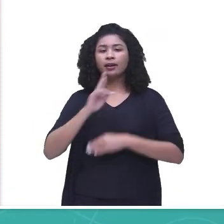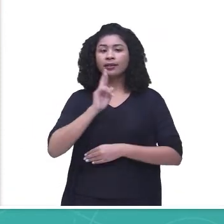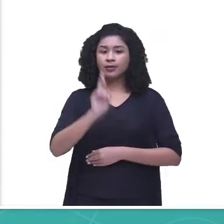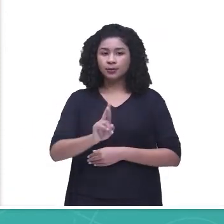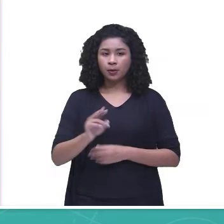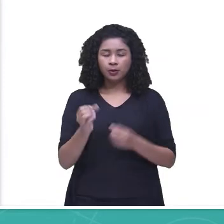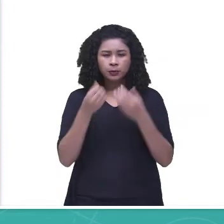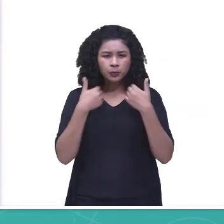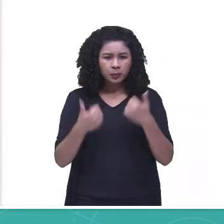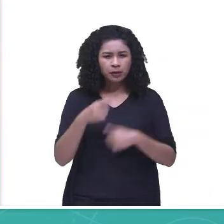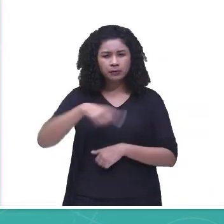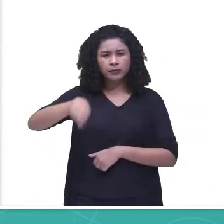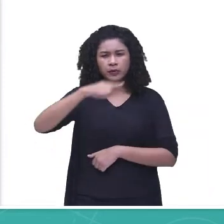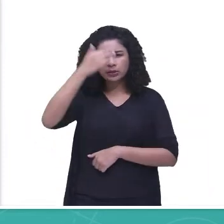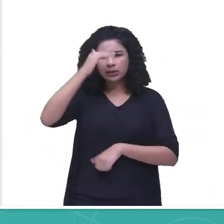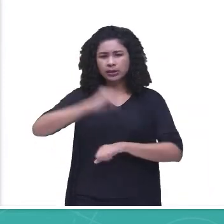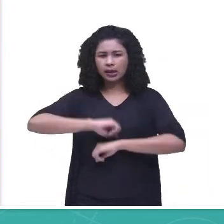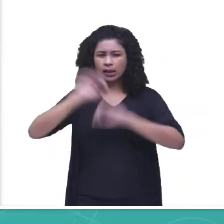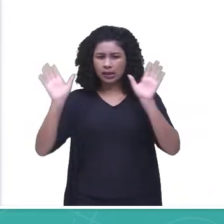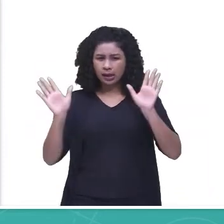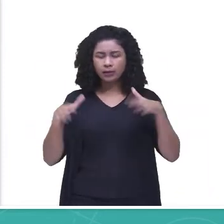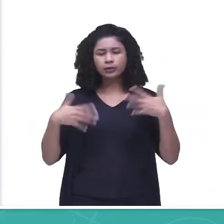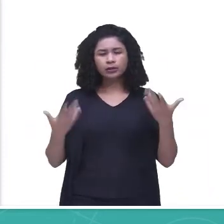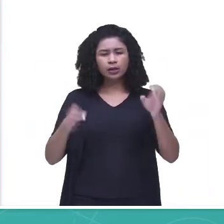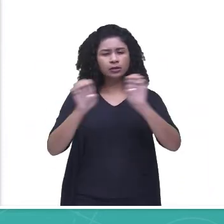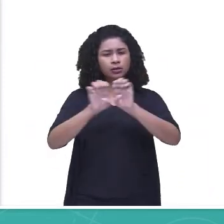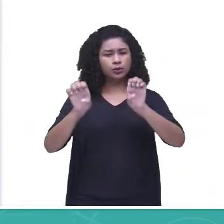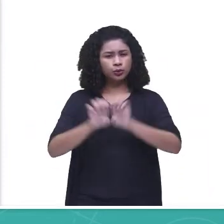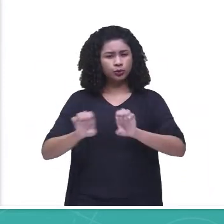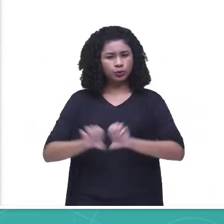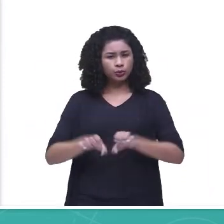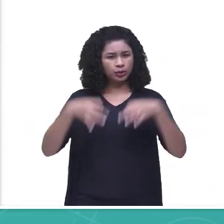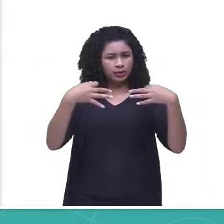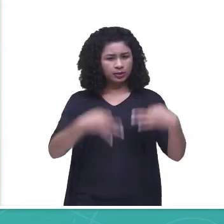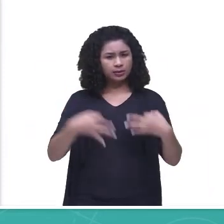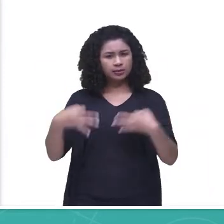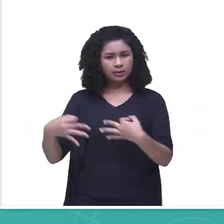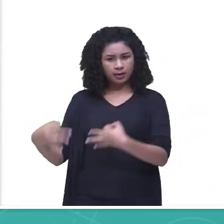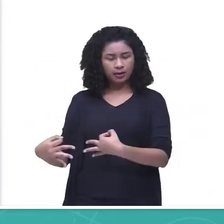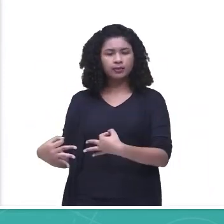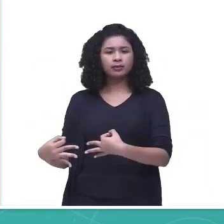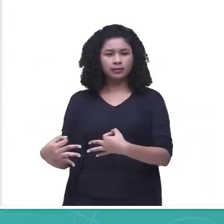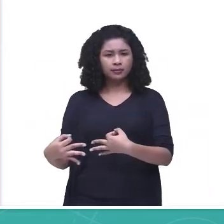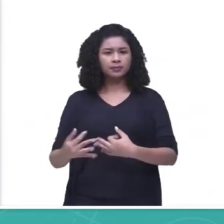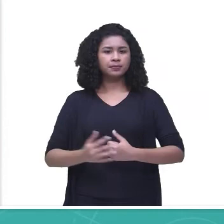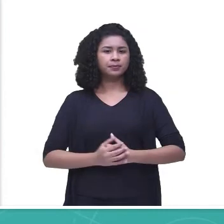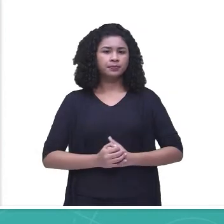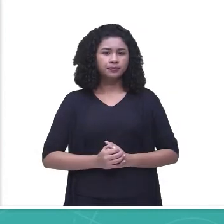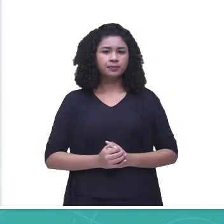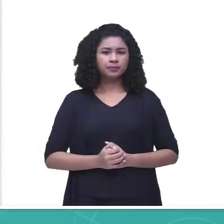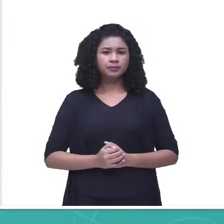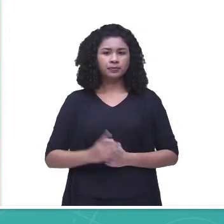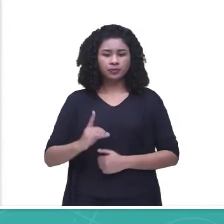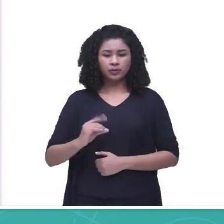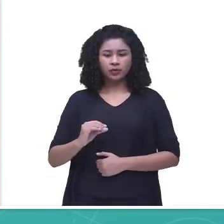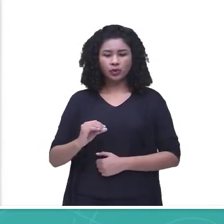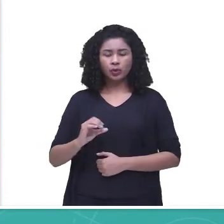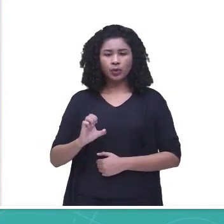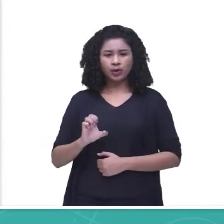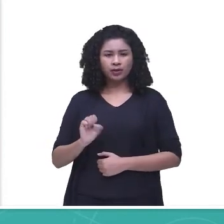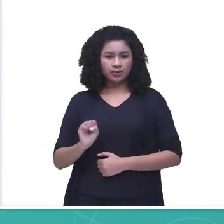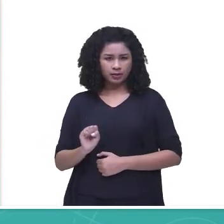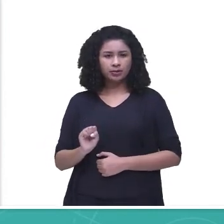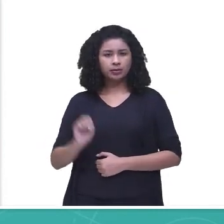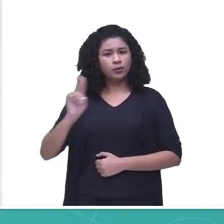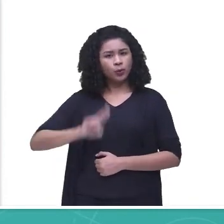gente? Ficou claro então? Essa estrutura, né? Essa estrutura do does, né? Eu utilizo sempre